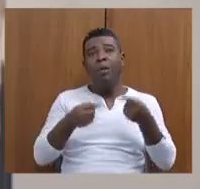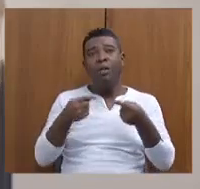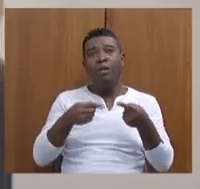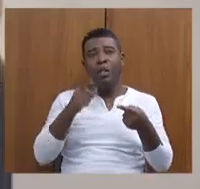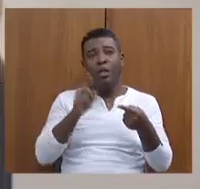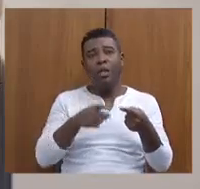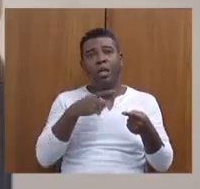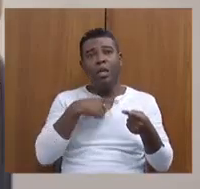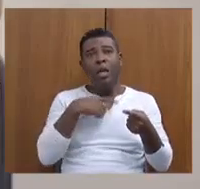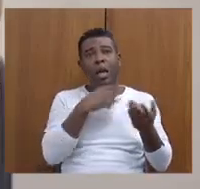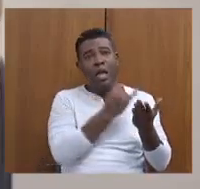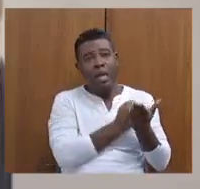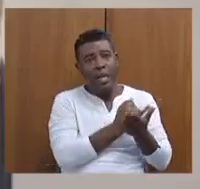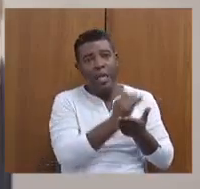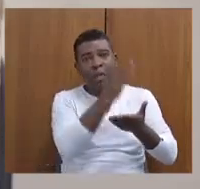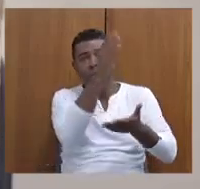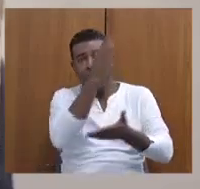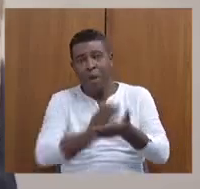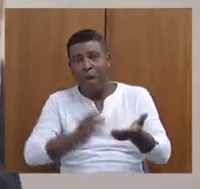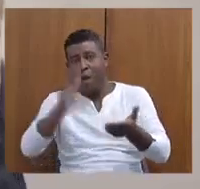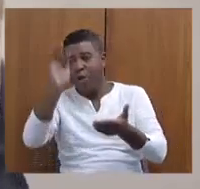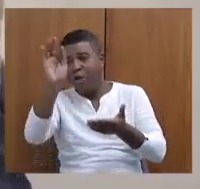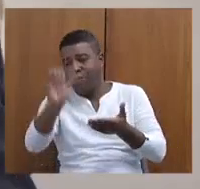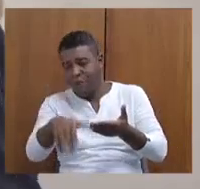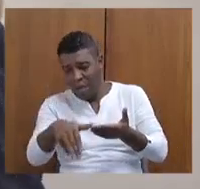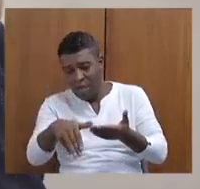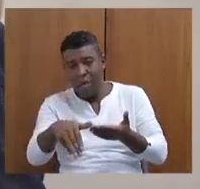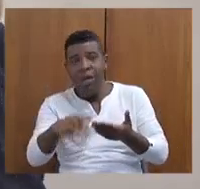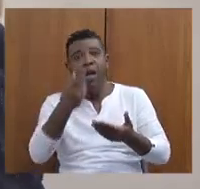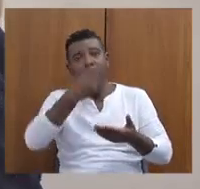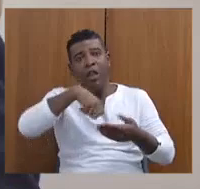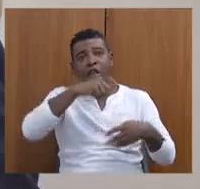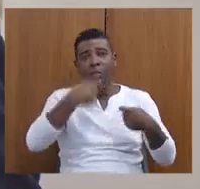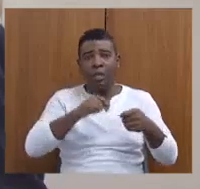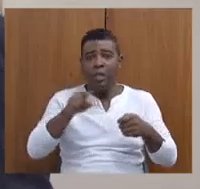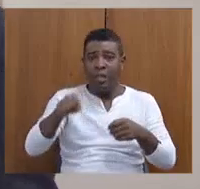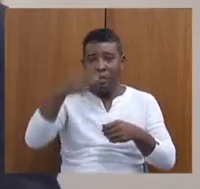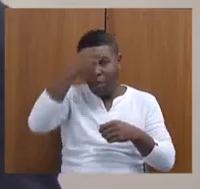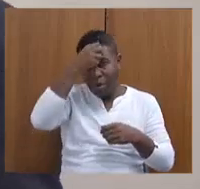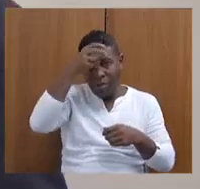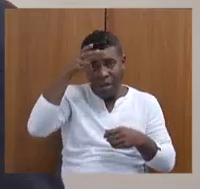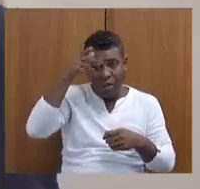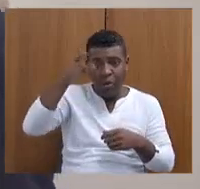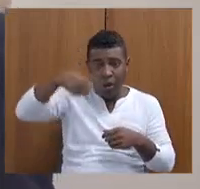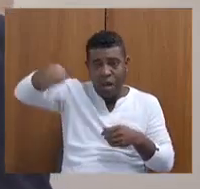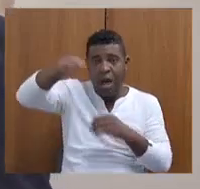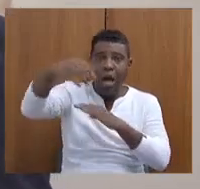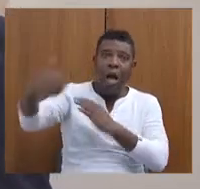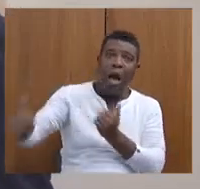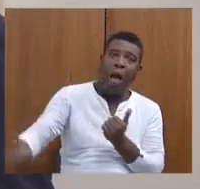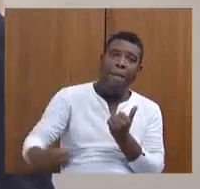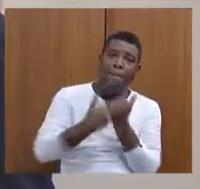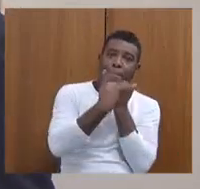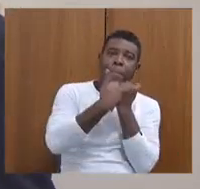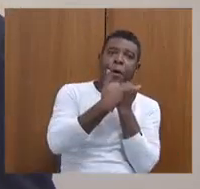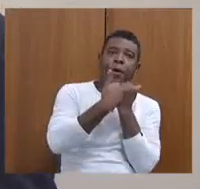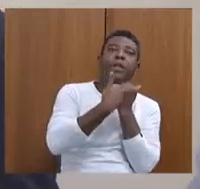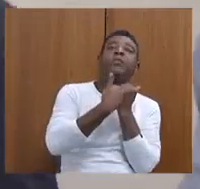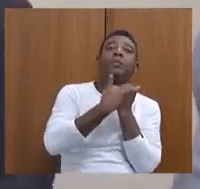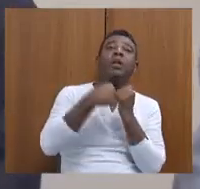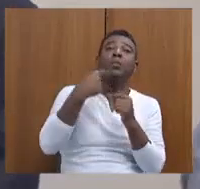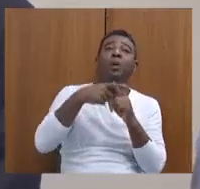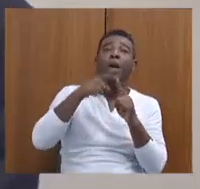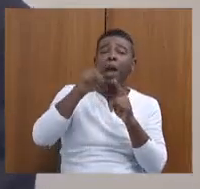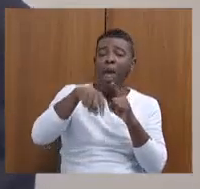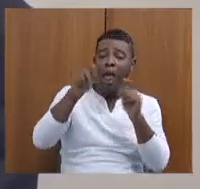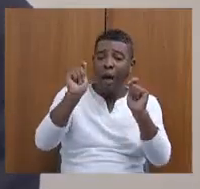e fim nós precisamos muito que as prefeituras nos apoiem na reub porque é uma competência do